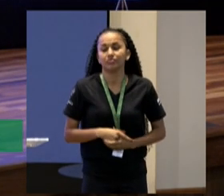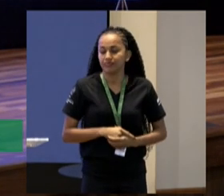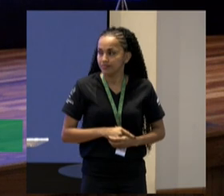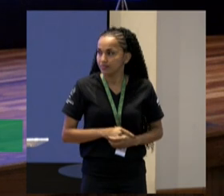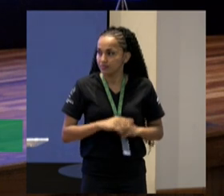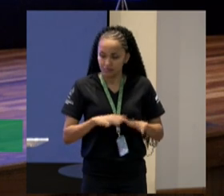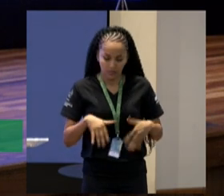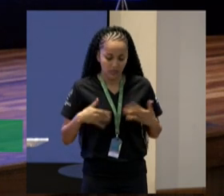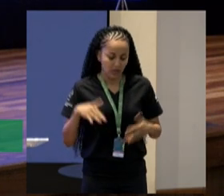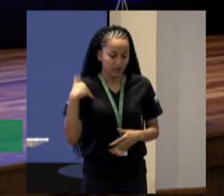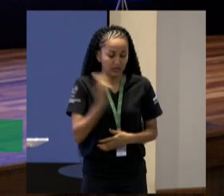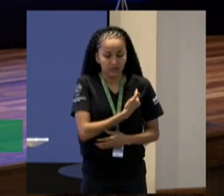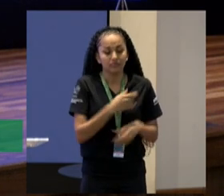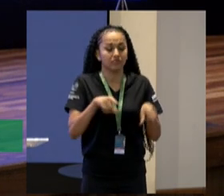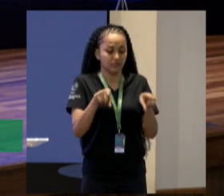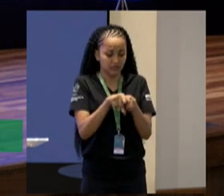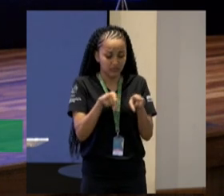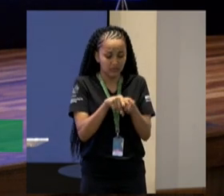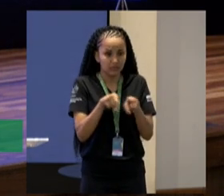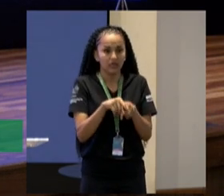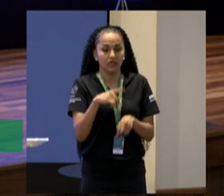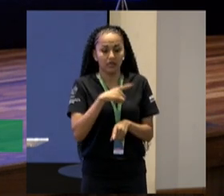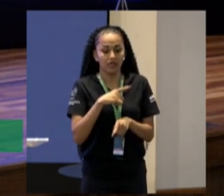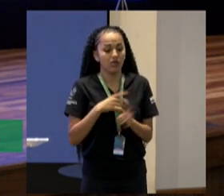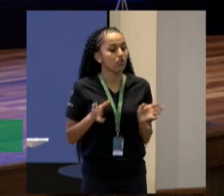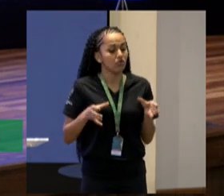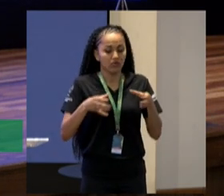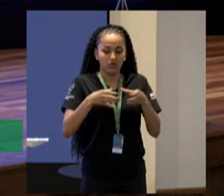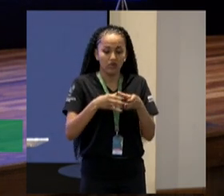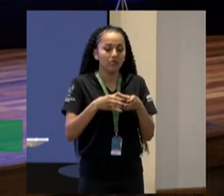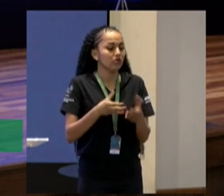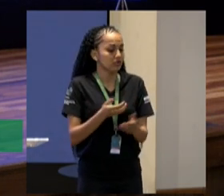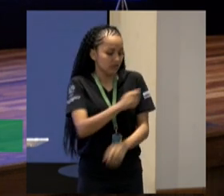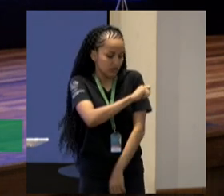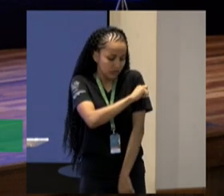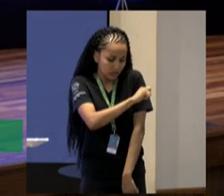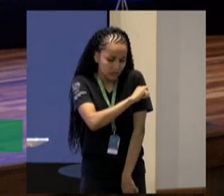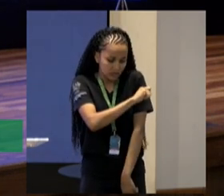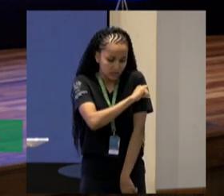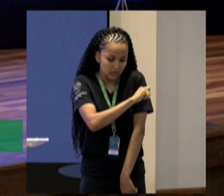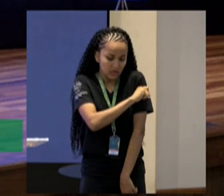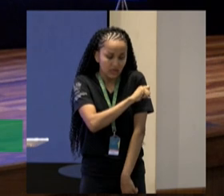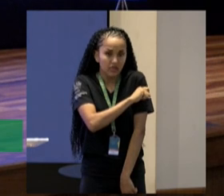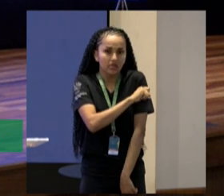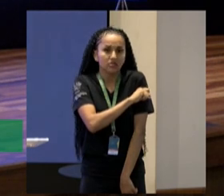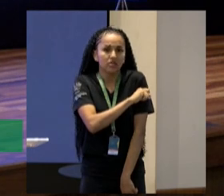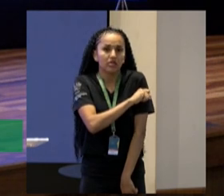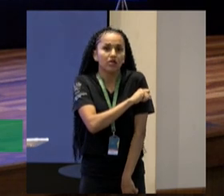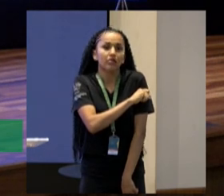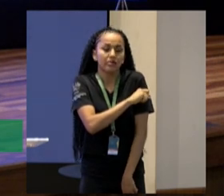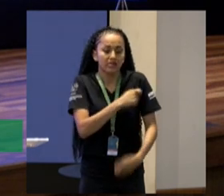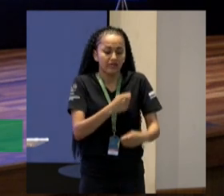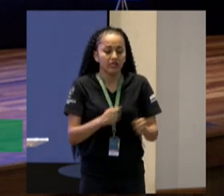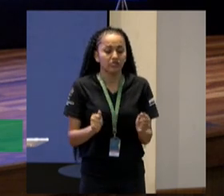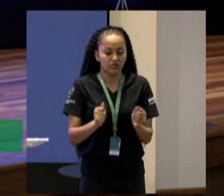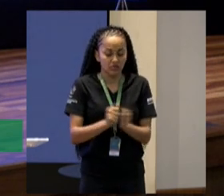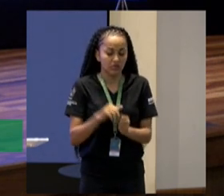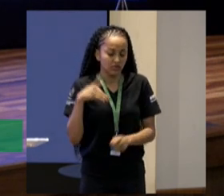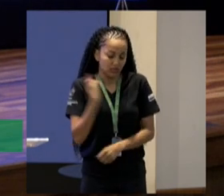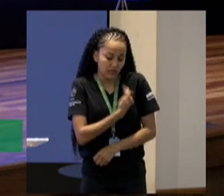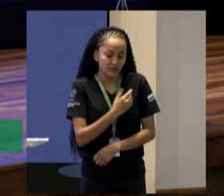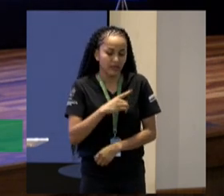E a gente pensou também que tinha que ter um grupo de estudantes, os estudantes tinham que estar com a gente também. Então, a gente tem esse